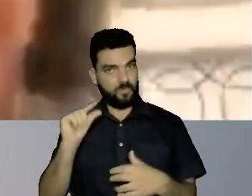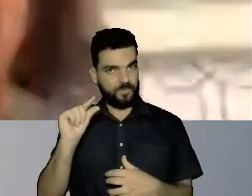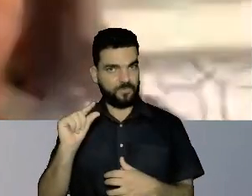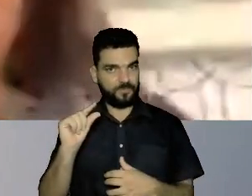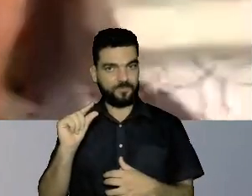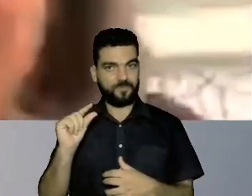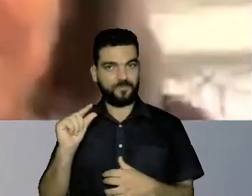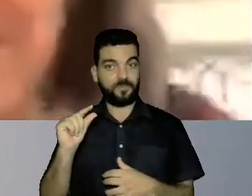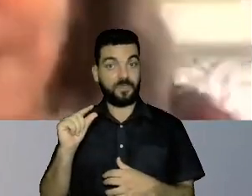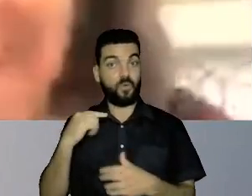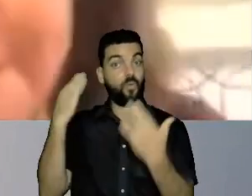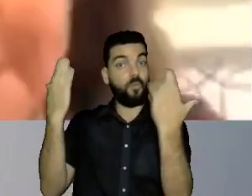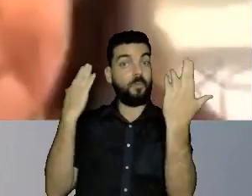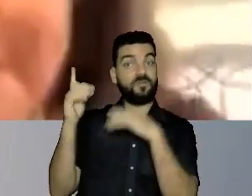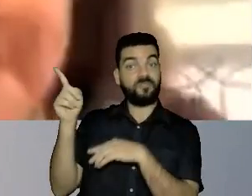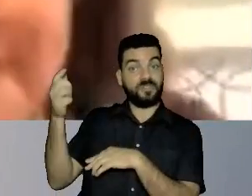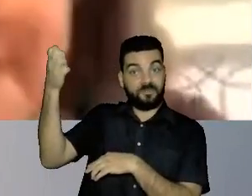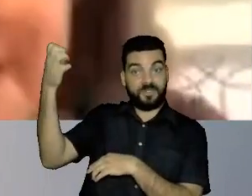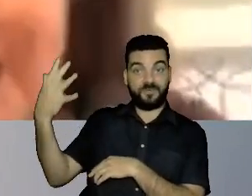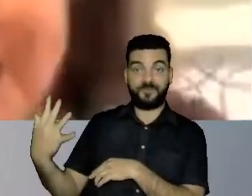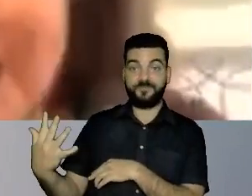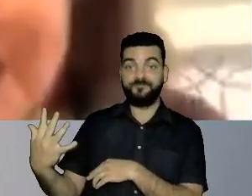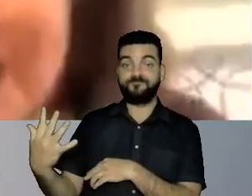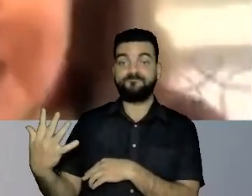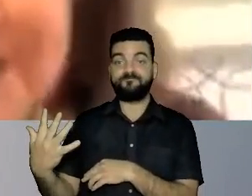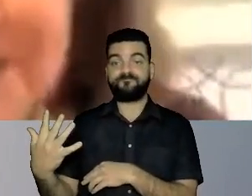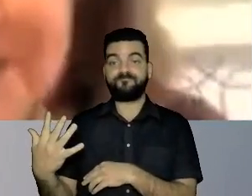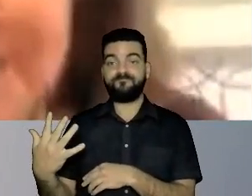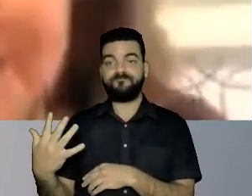mundo da arte. E eu